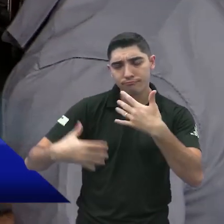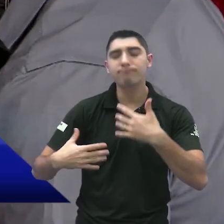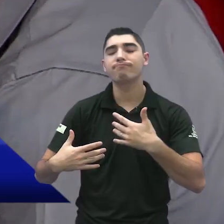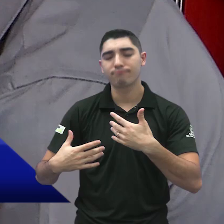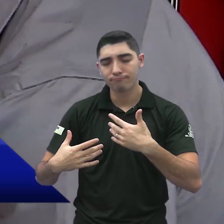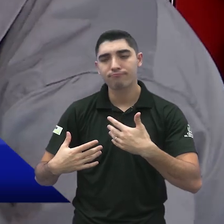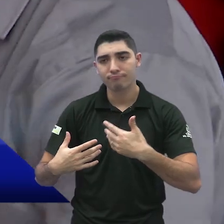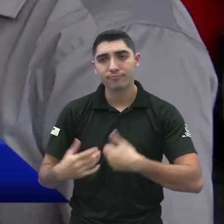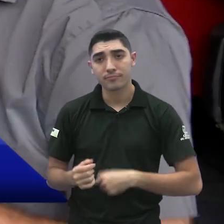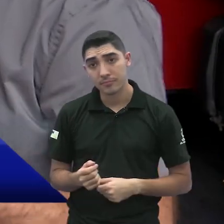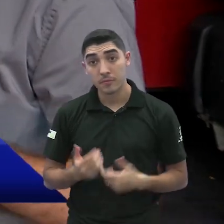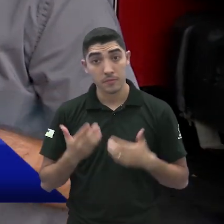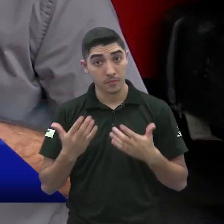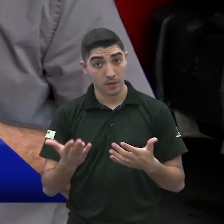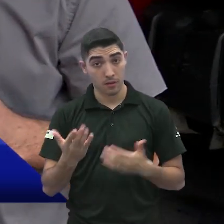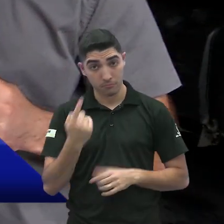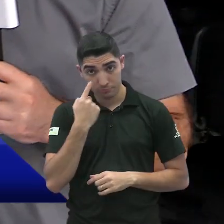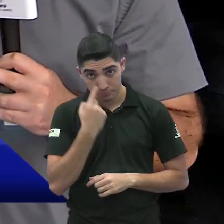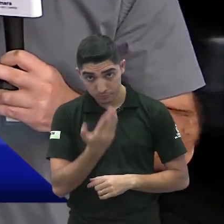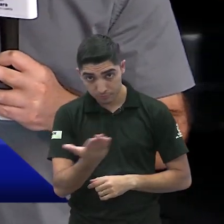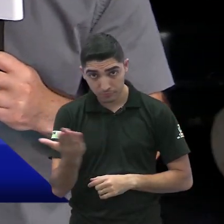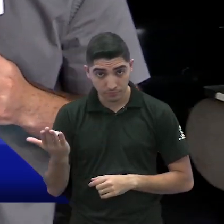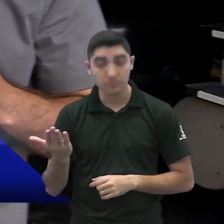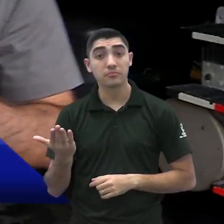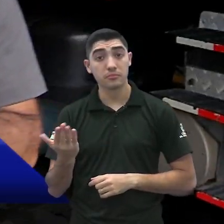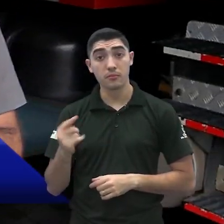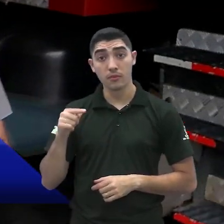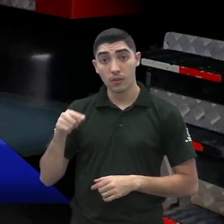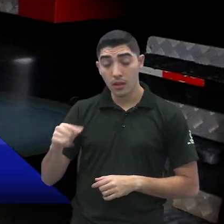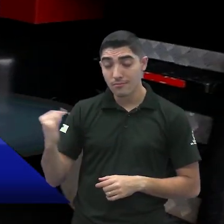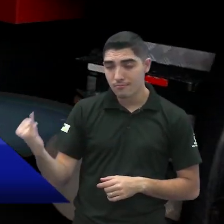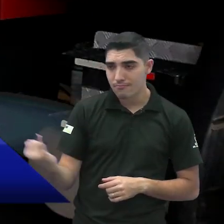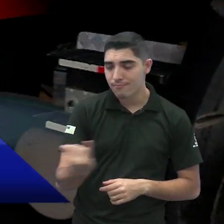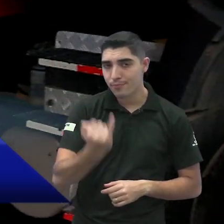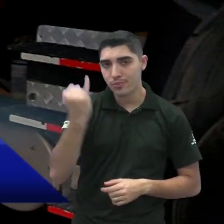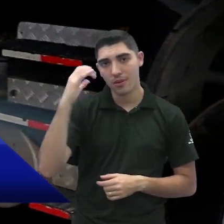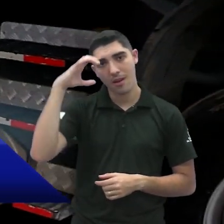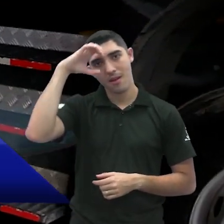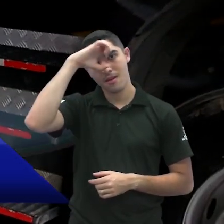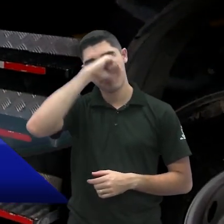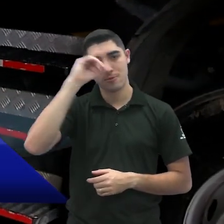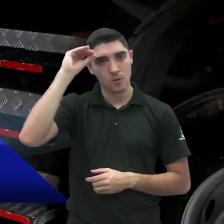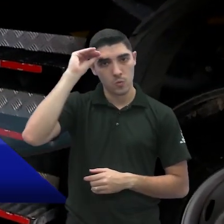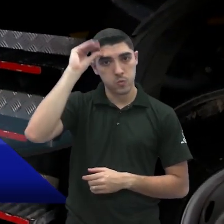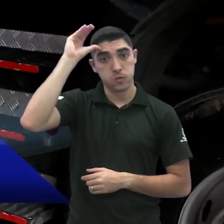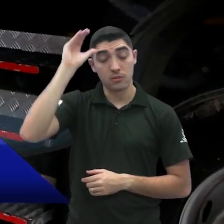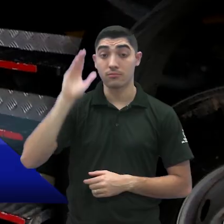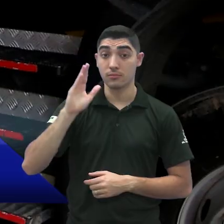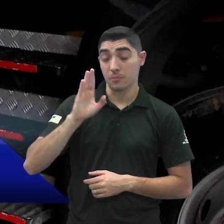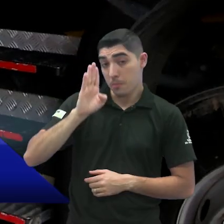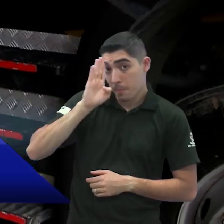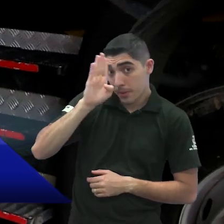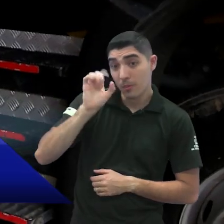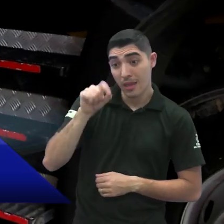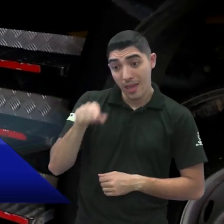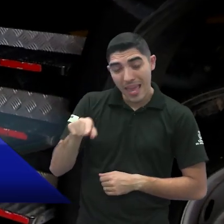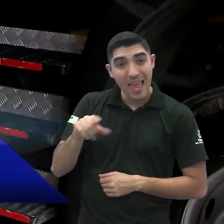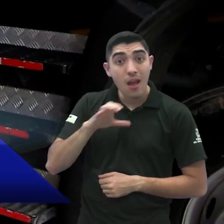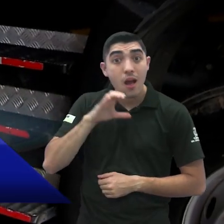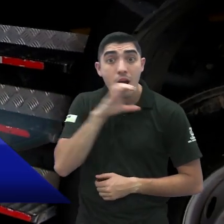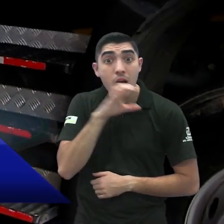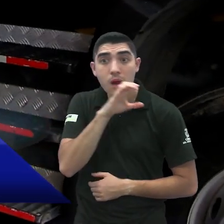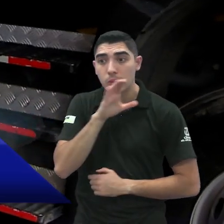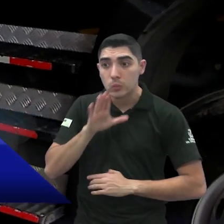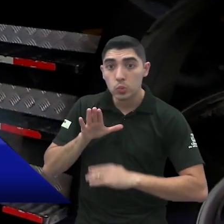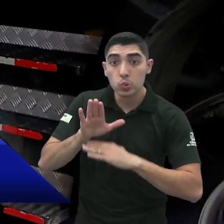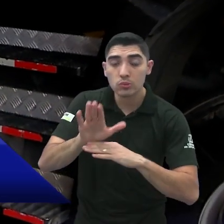pelas informações. Então é isso, pessoal, conhecimento é tudo, principalmente quando envolve